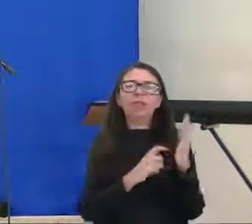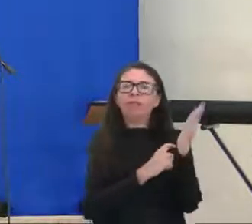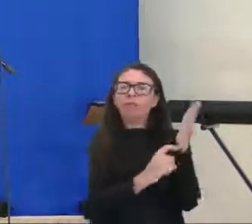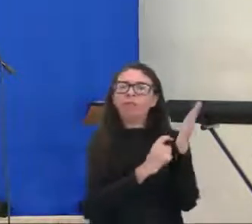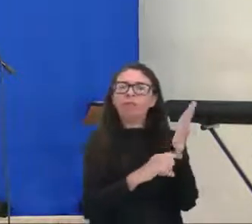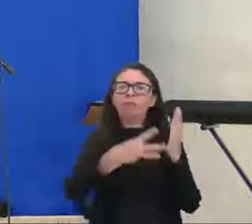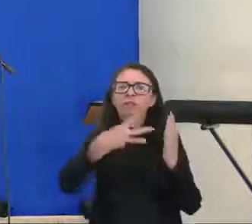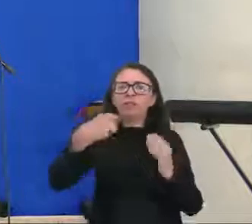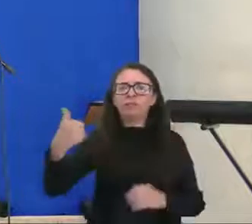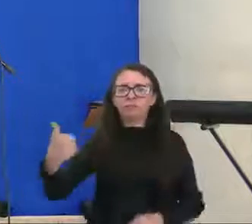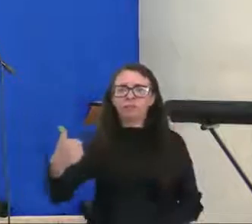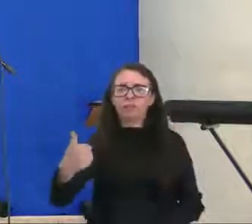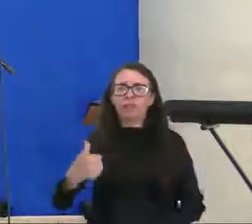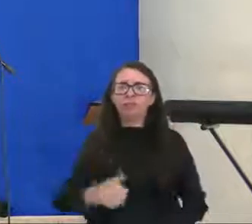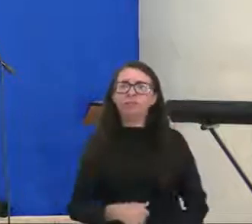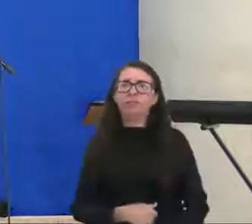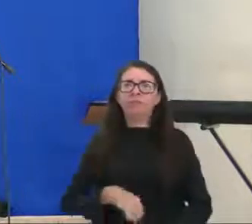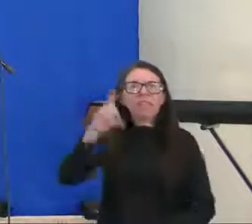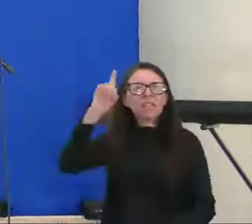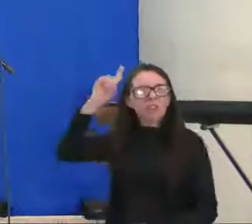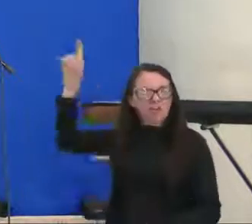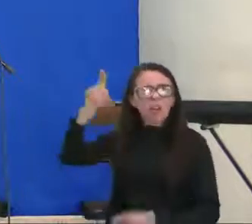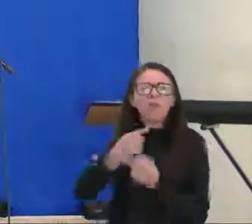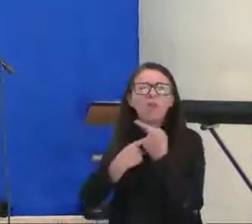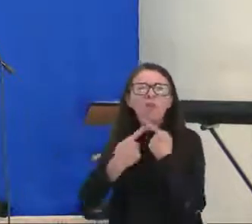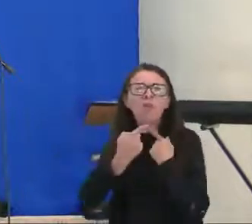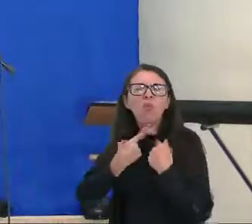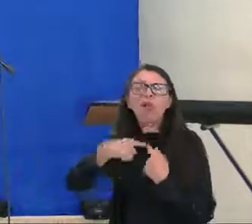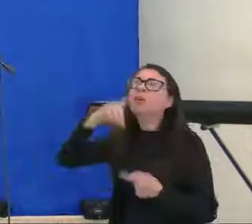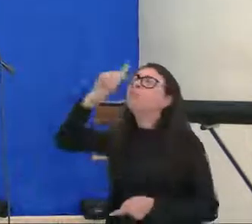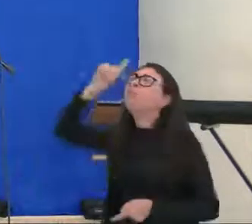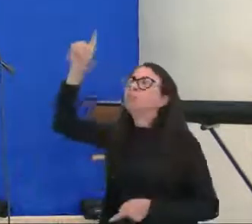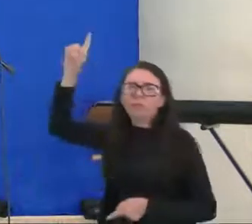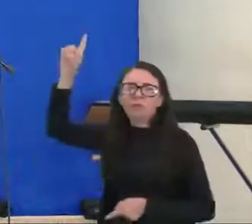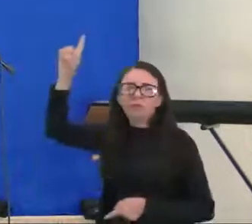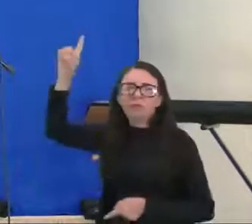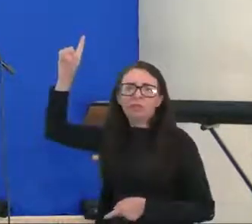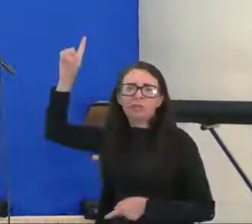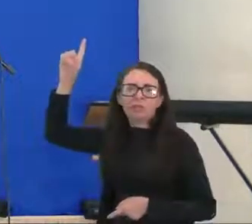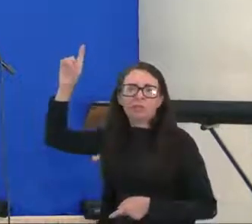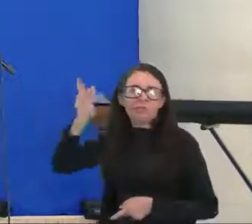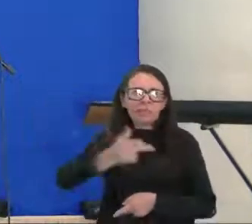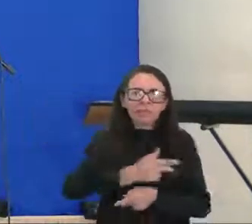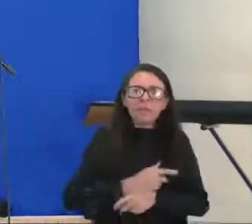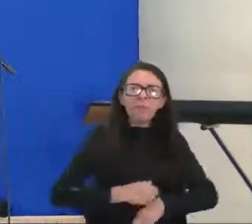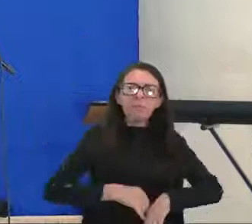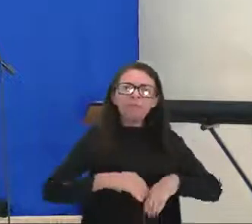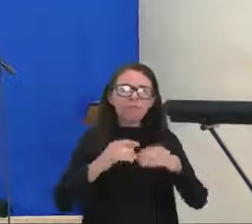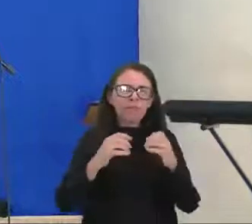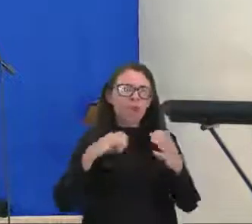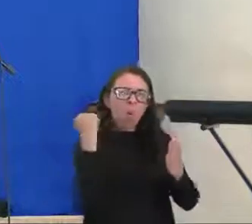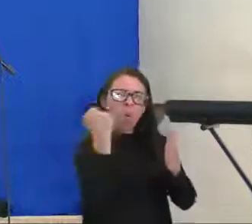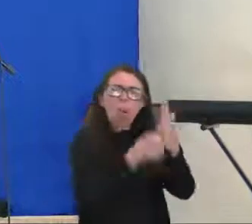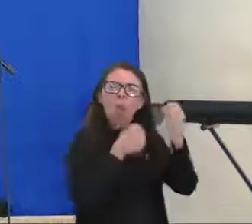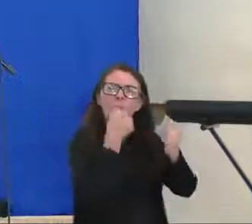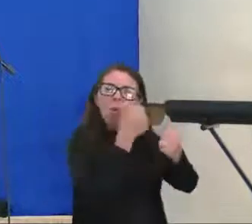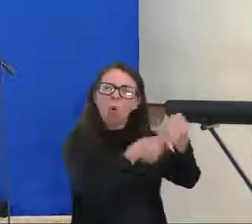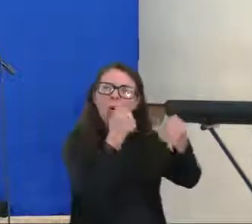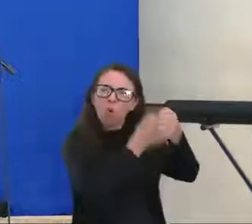Deus queria que o tabernáculo fosse construído exatamente como ele havia instruído a